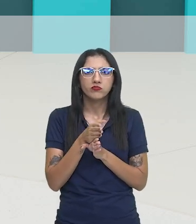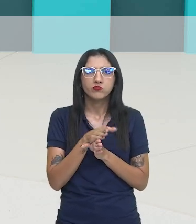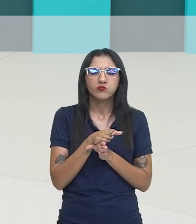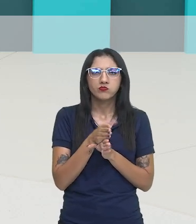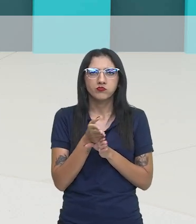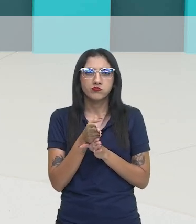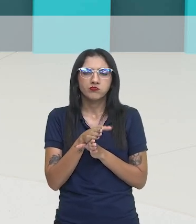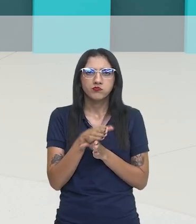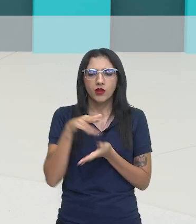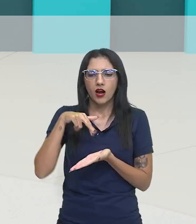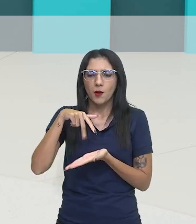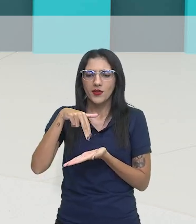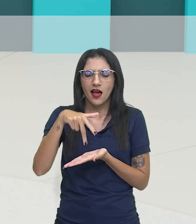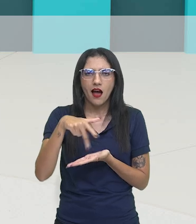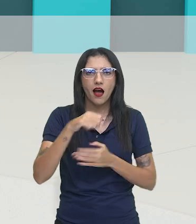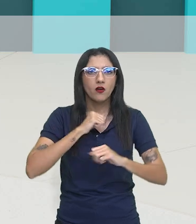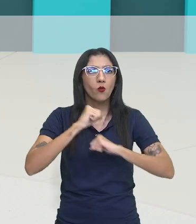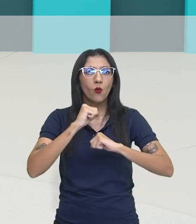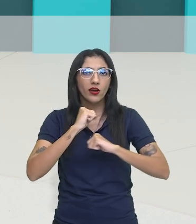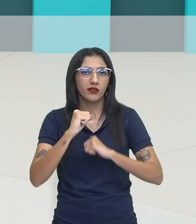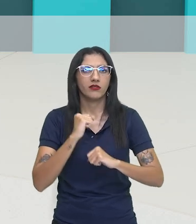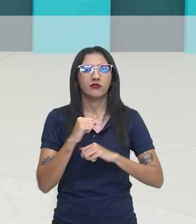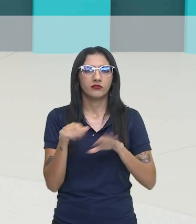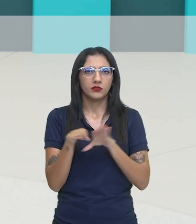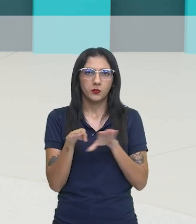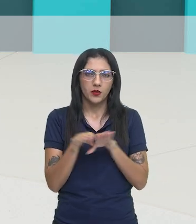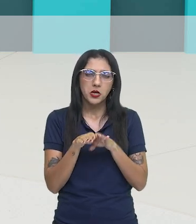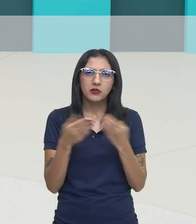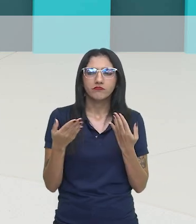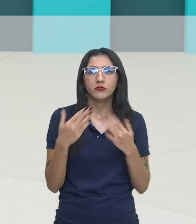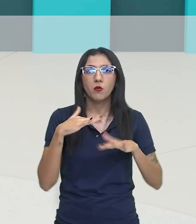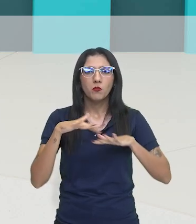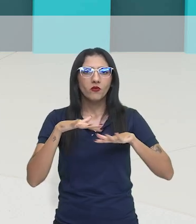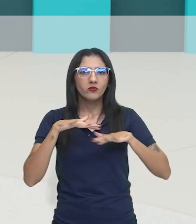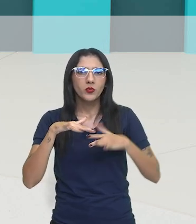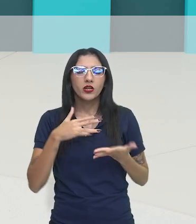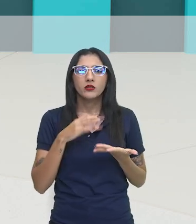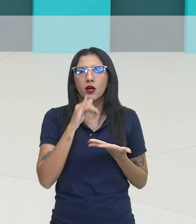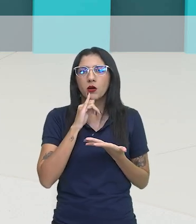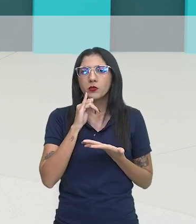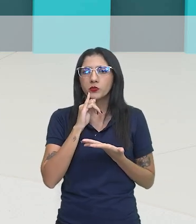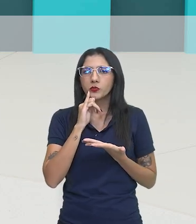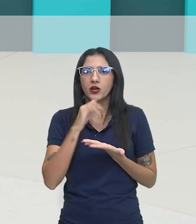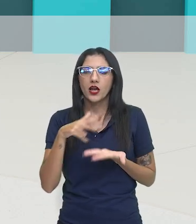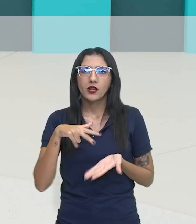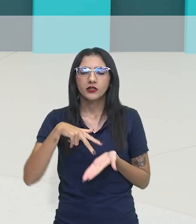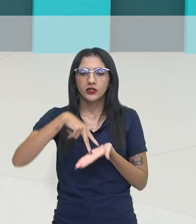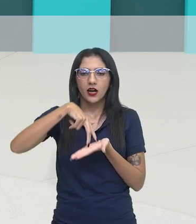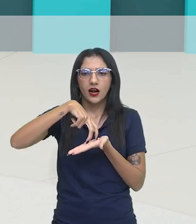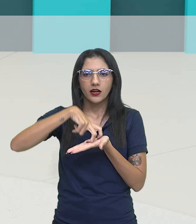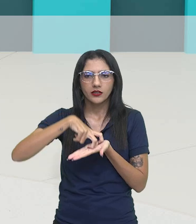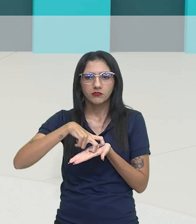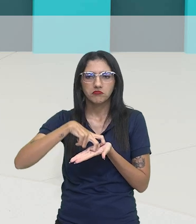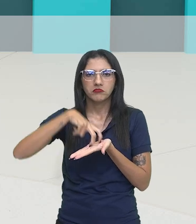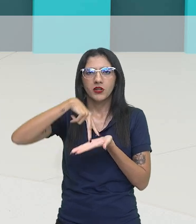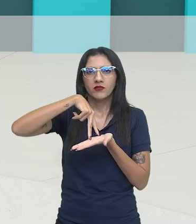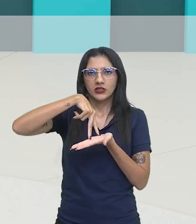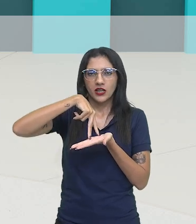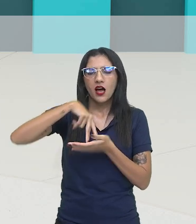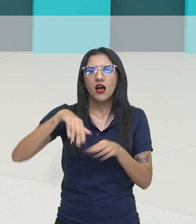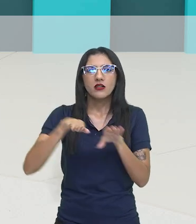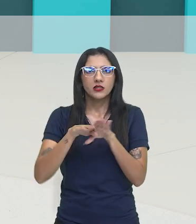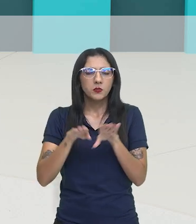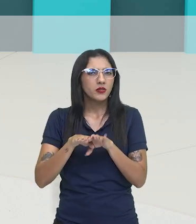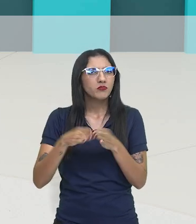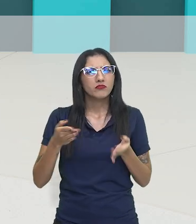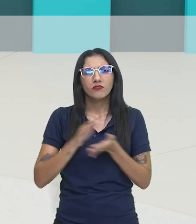marcha, caminhar, corrida, movimentos também de agachar e levantar.